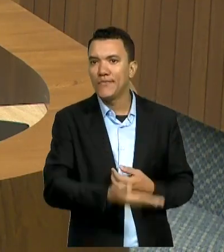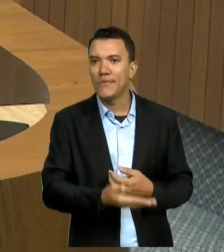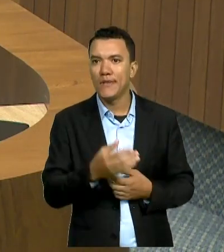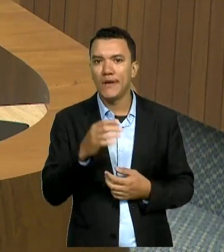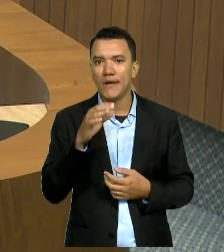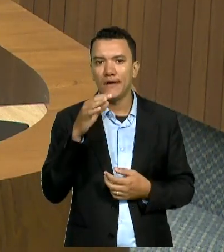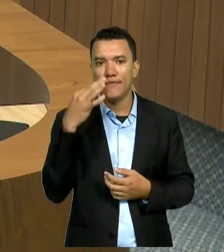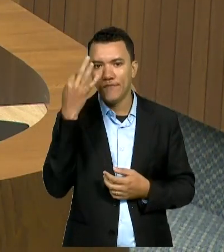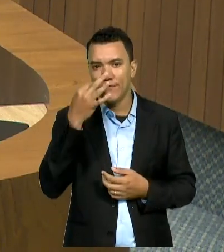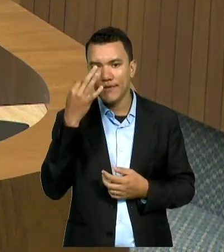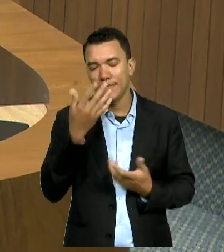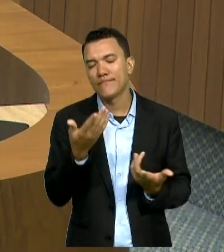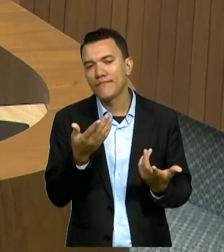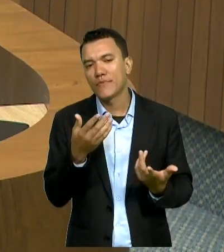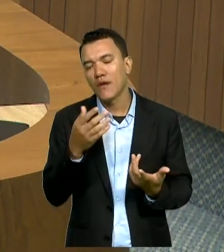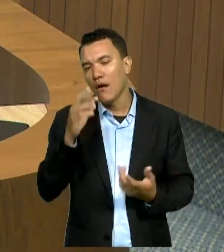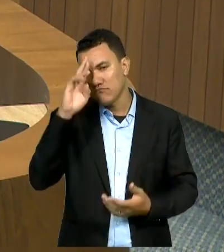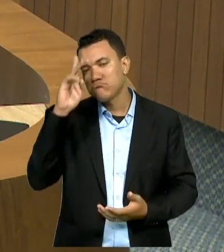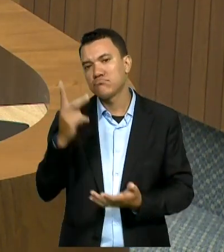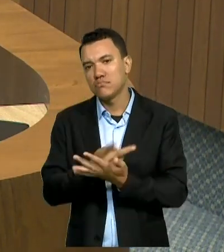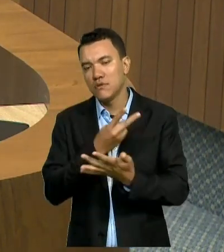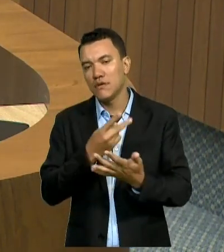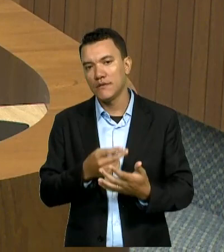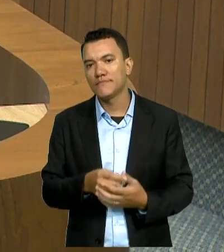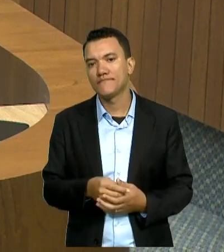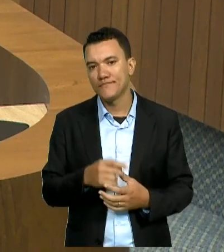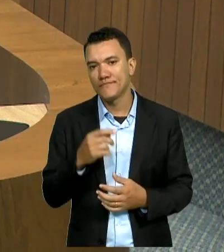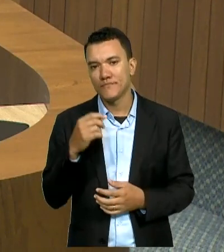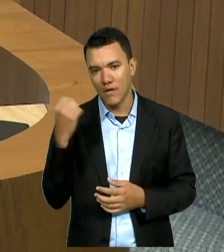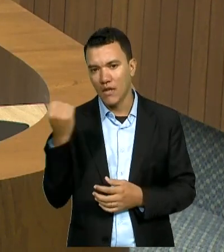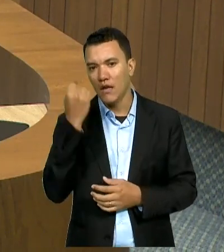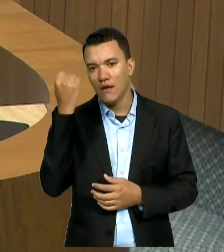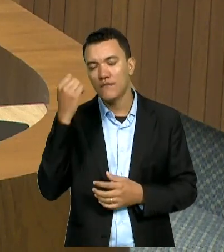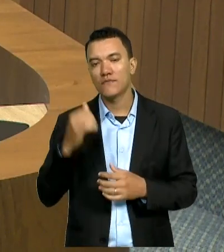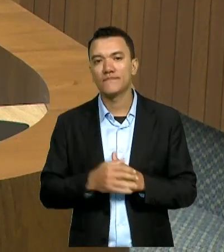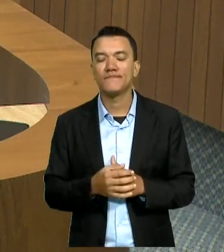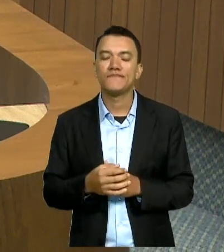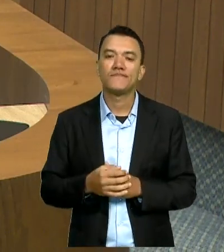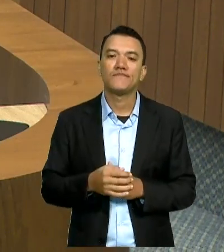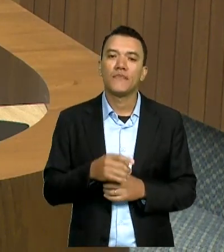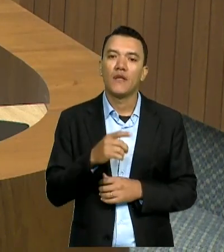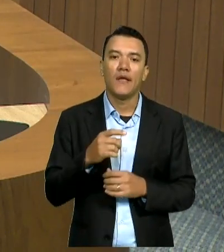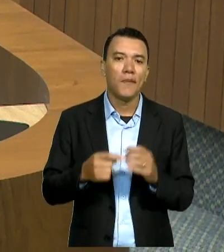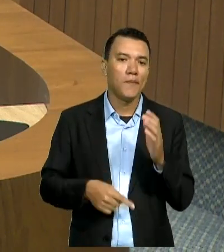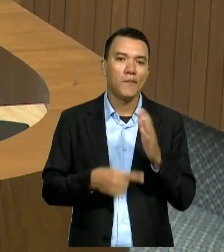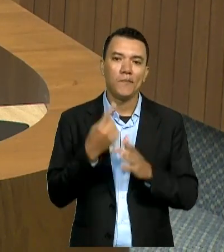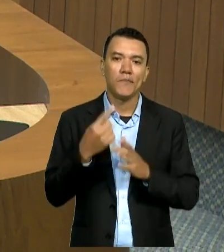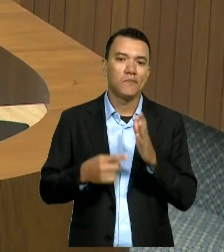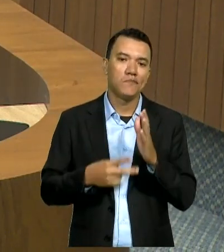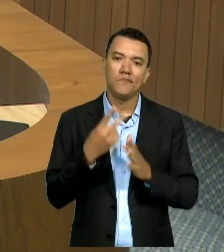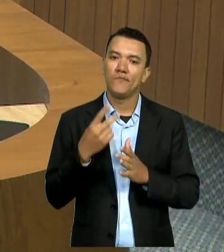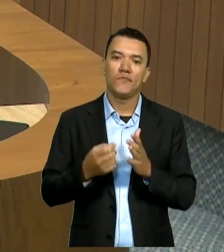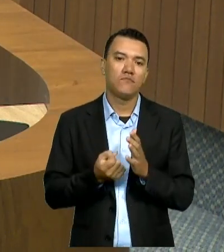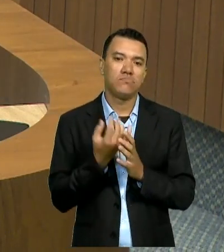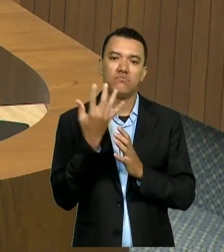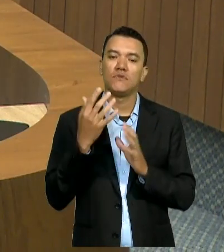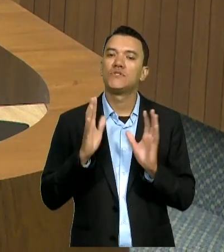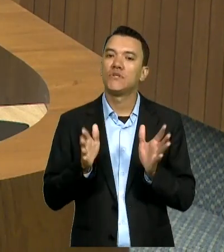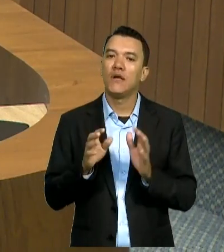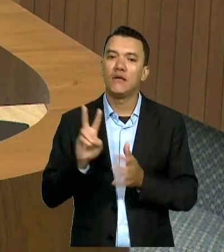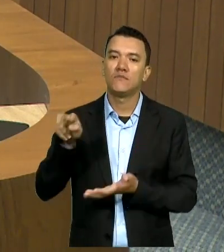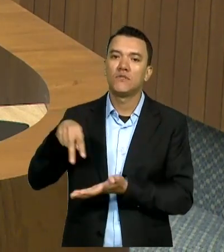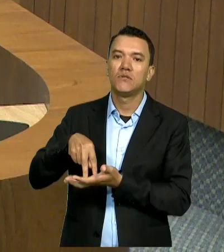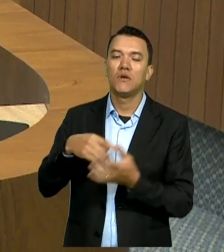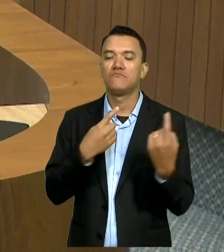está cometendo um erro grave. E isso não foi a primeira, não foi a segunda, nem a terceira vez, onde ela subiu aqui